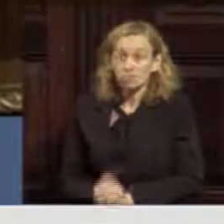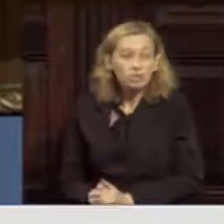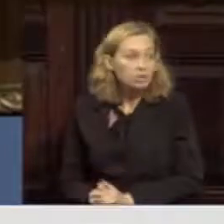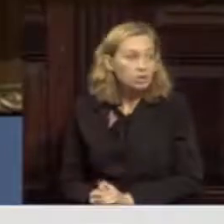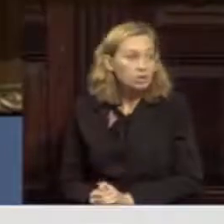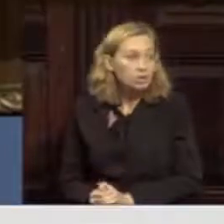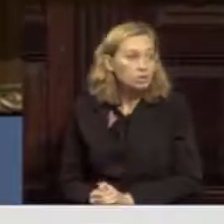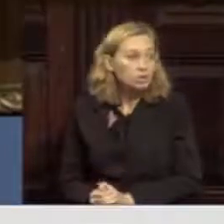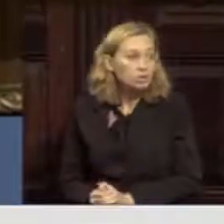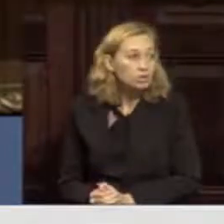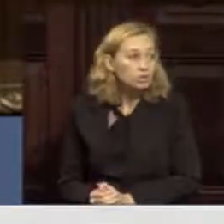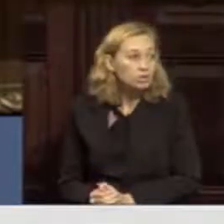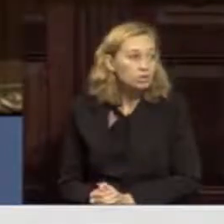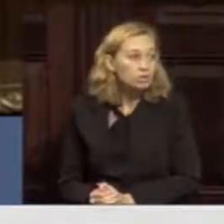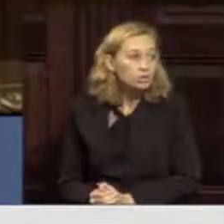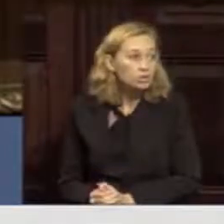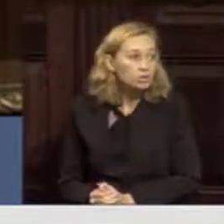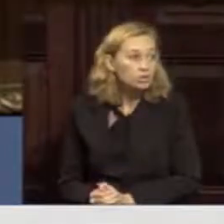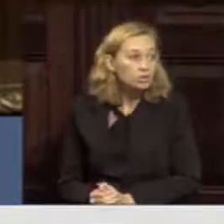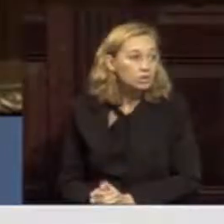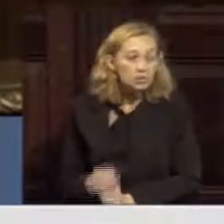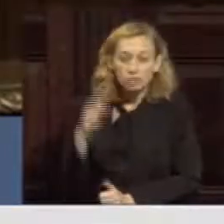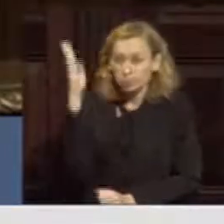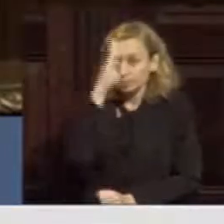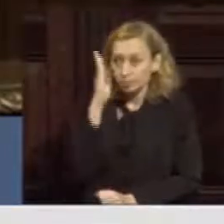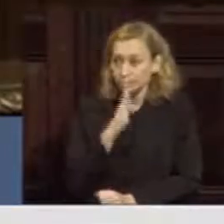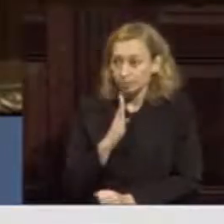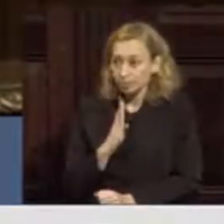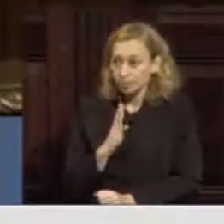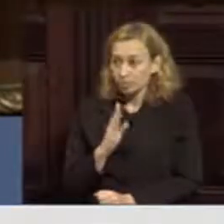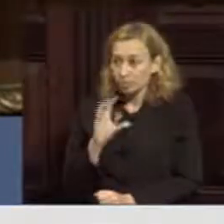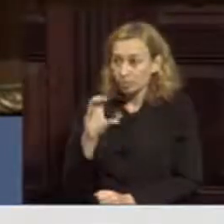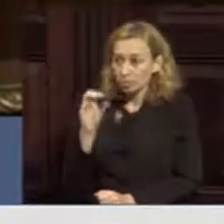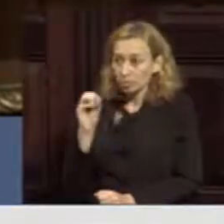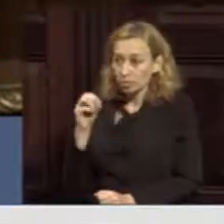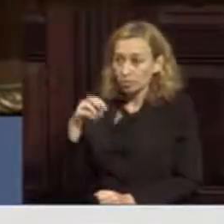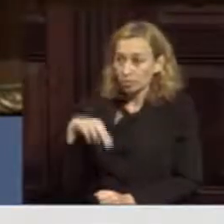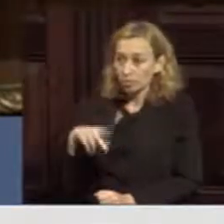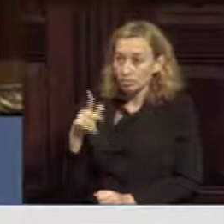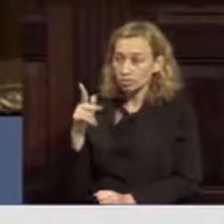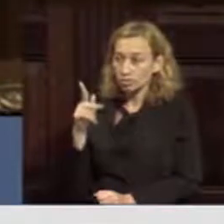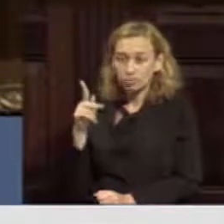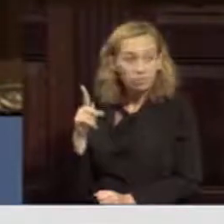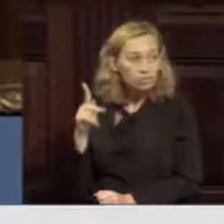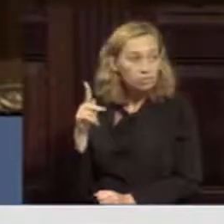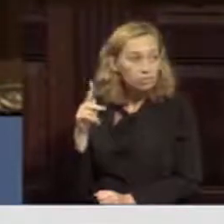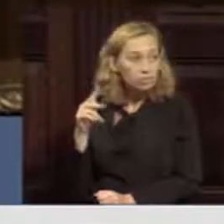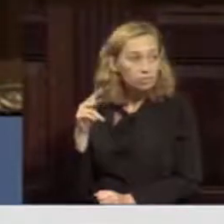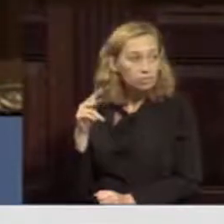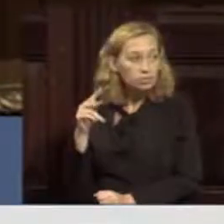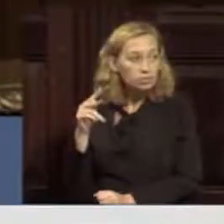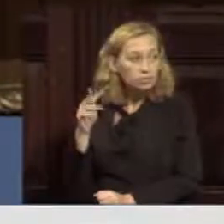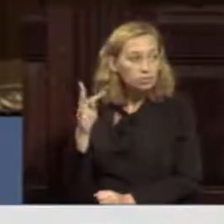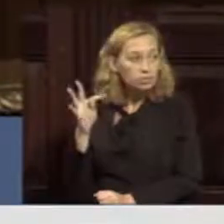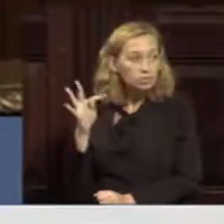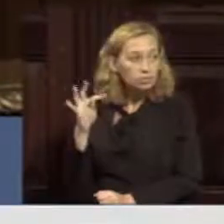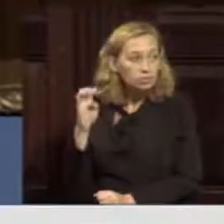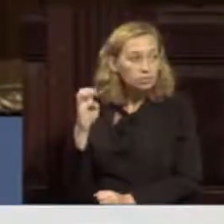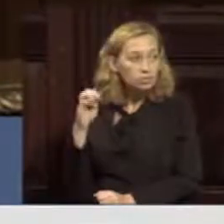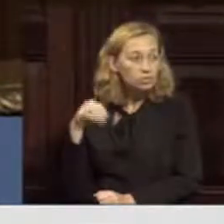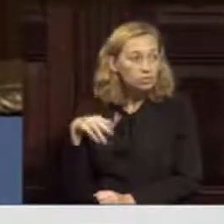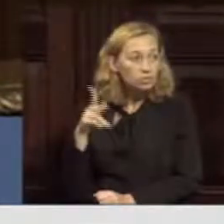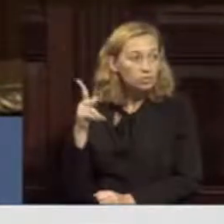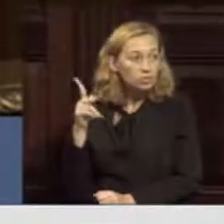no cenário do Brasil contemporâneo. Não faço aqui uma intervenção